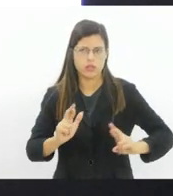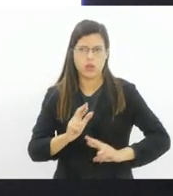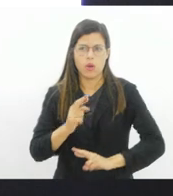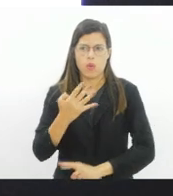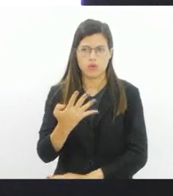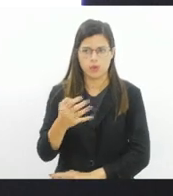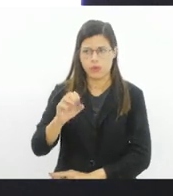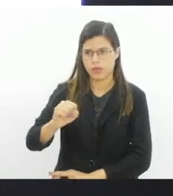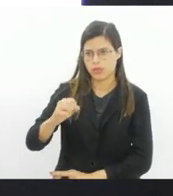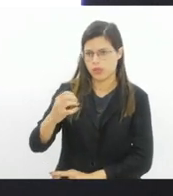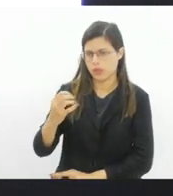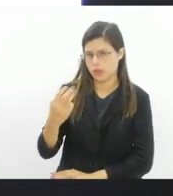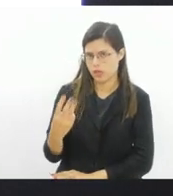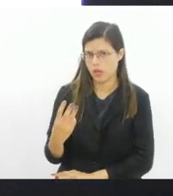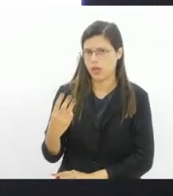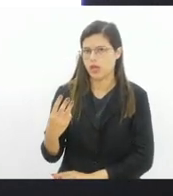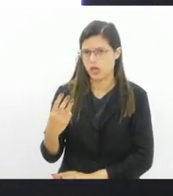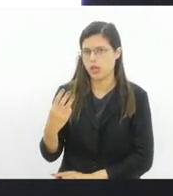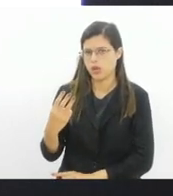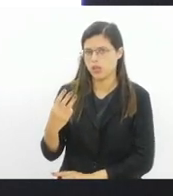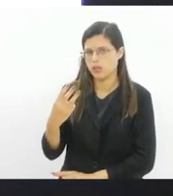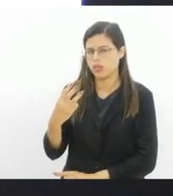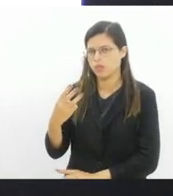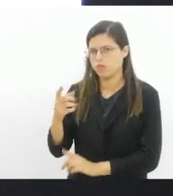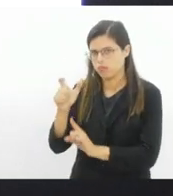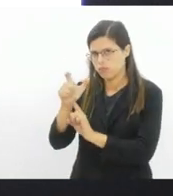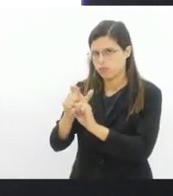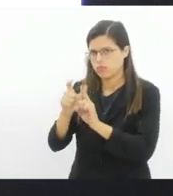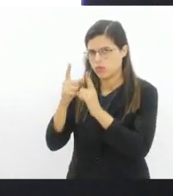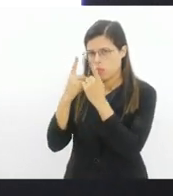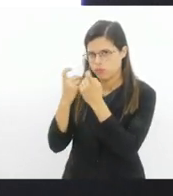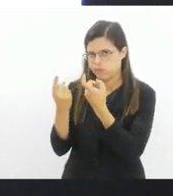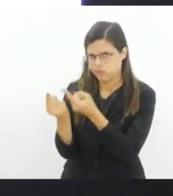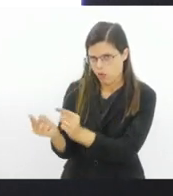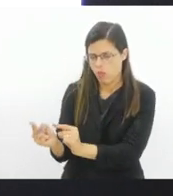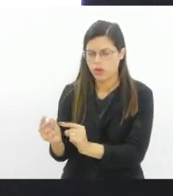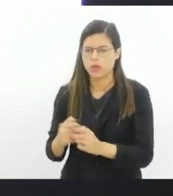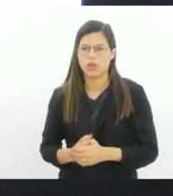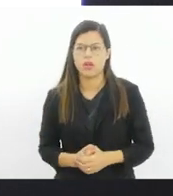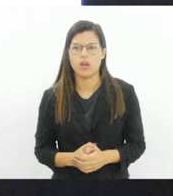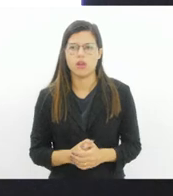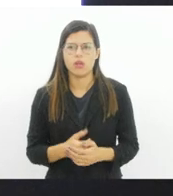483 agressores, não tinham nenhuma relação com a vítima, no caso do estupro,